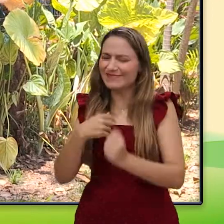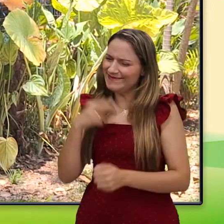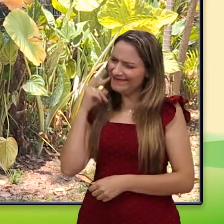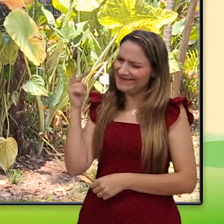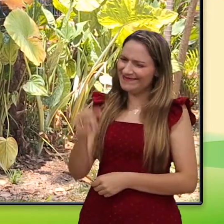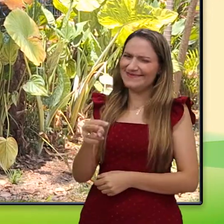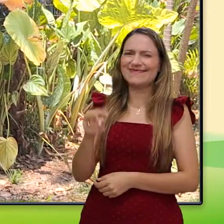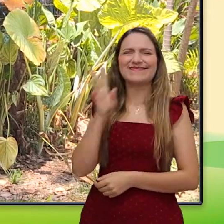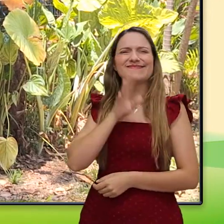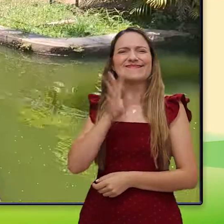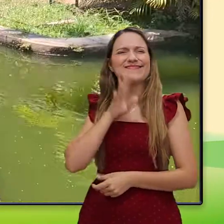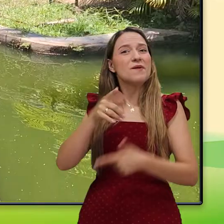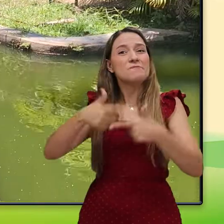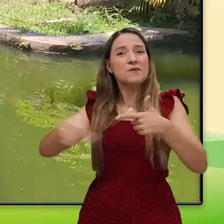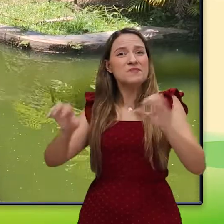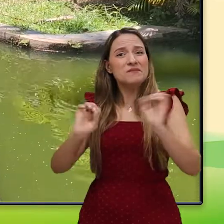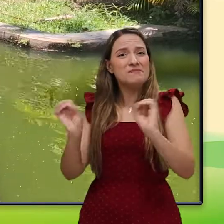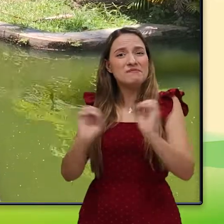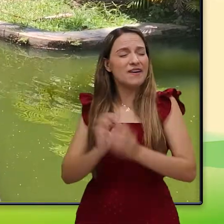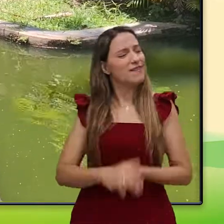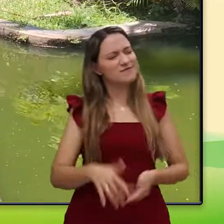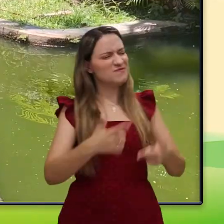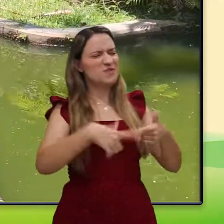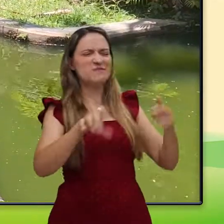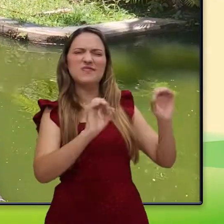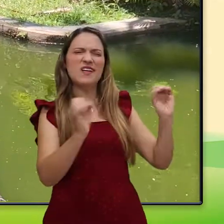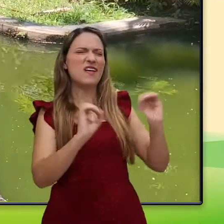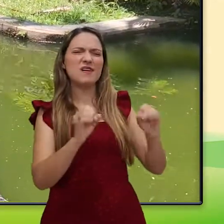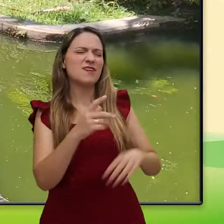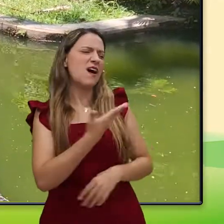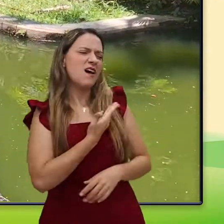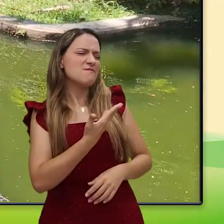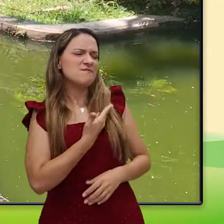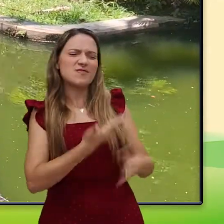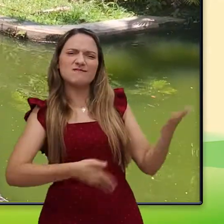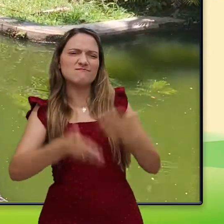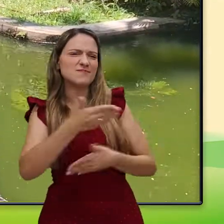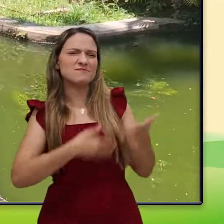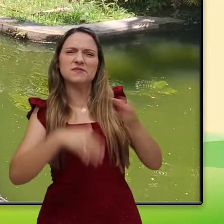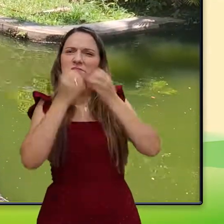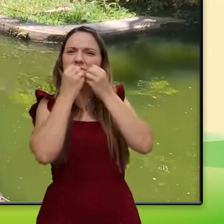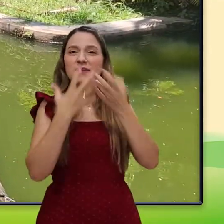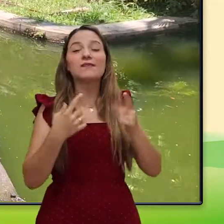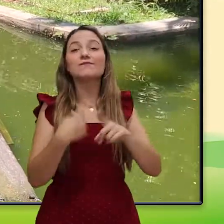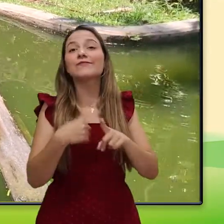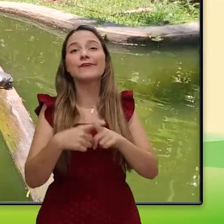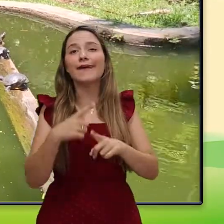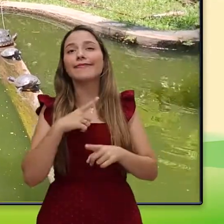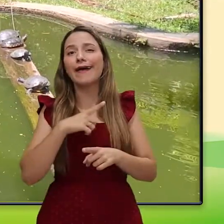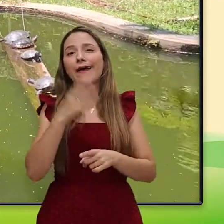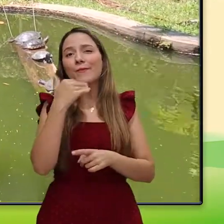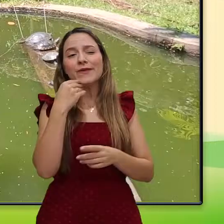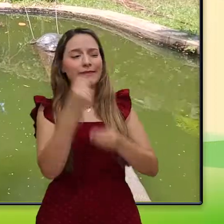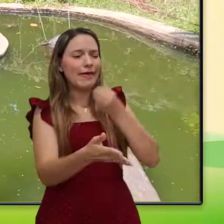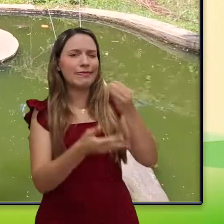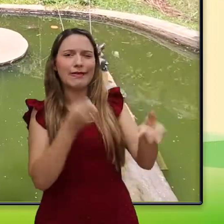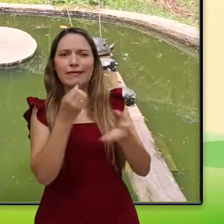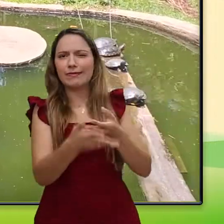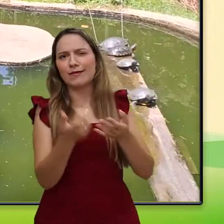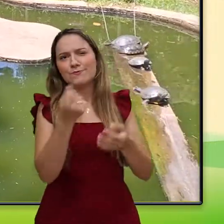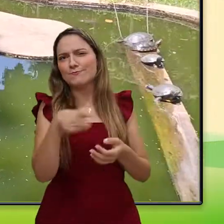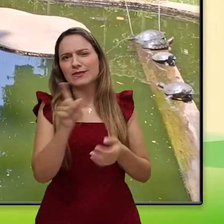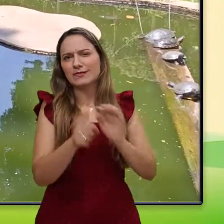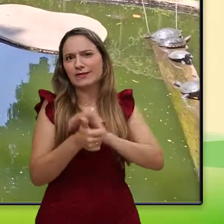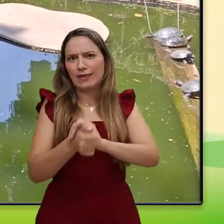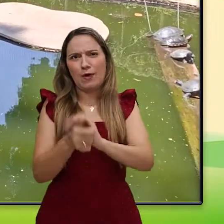eles não têm problema, assim, não, de convivência. Não, não tem o jacaré não quer. Convivência, ele não come. Eles são muito bem alimentados e não precisam de